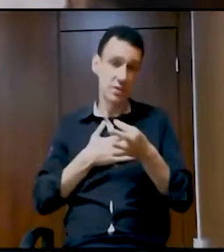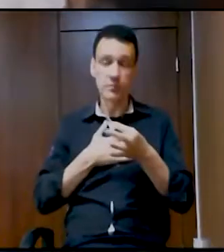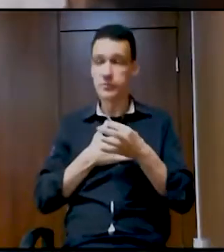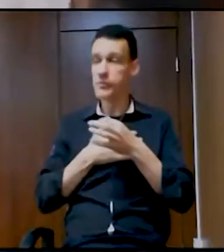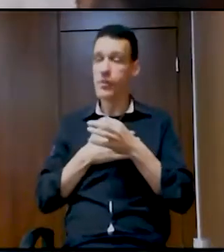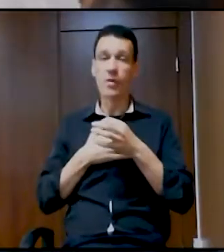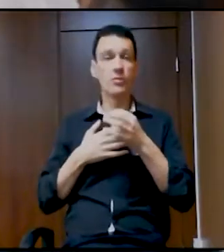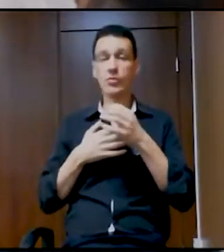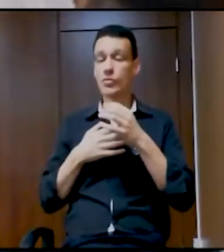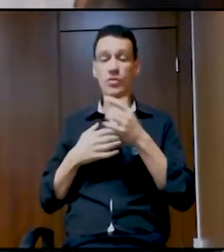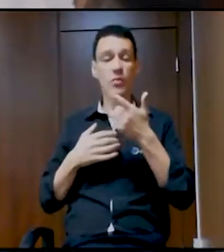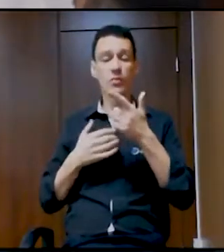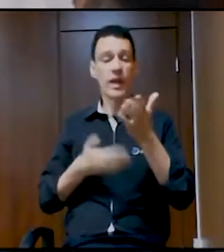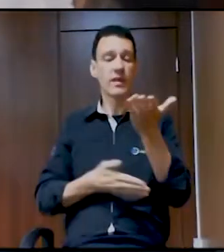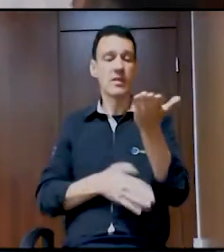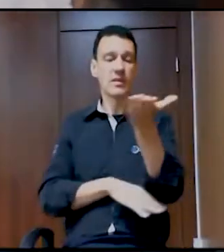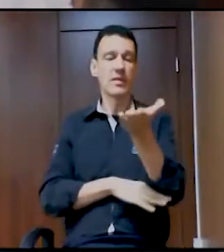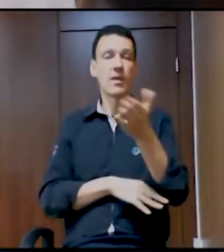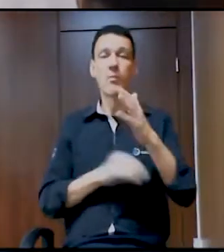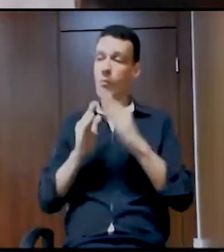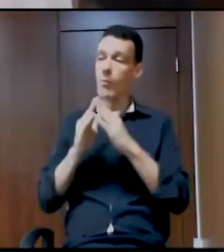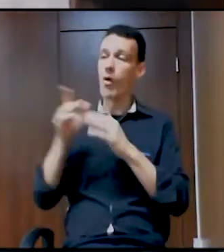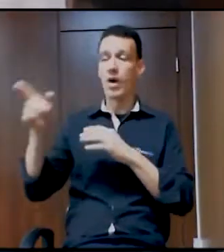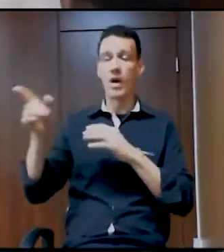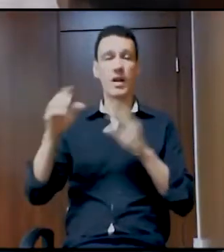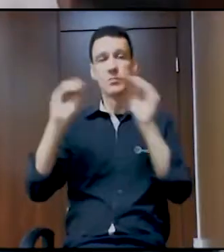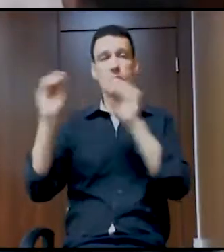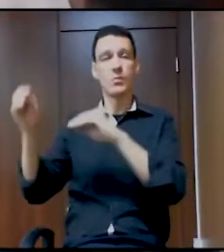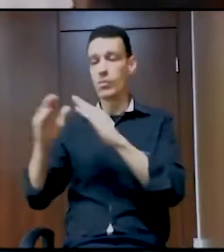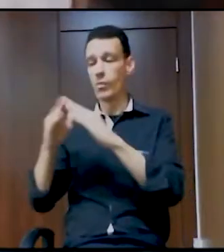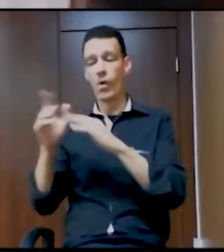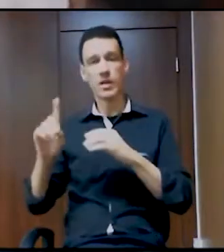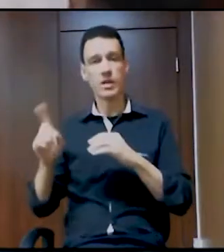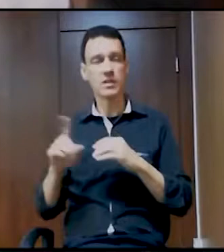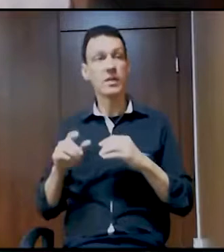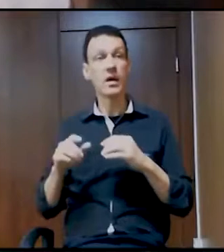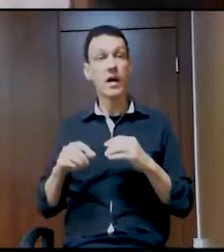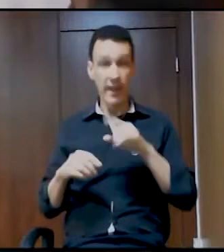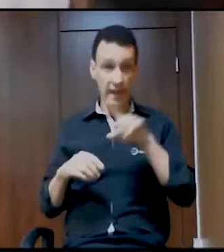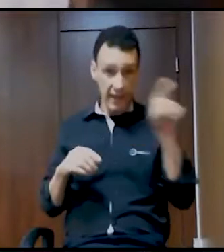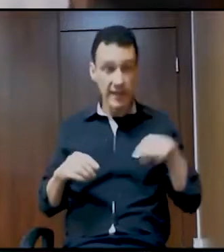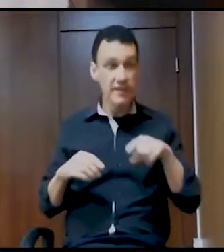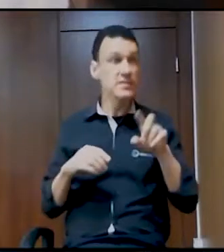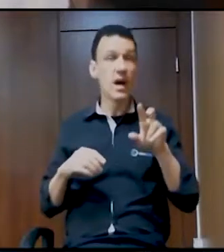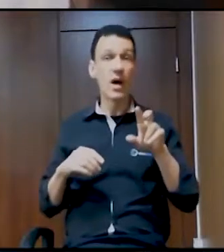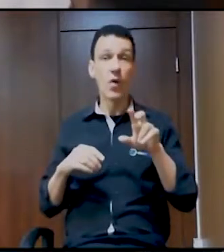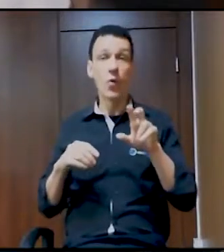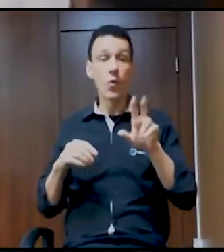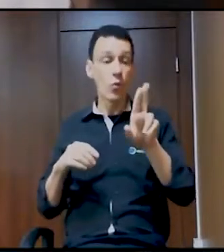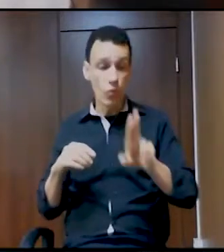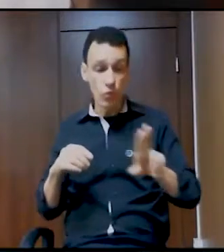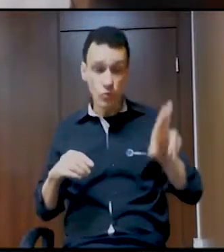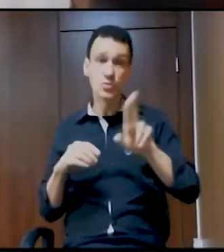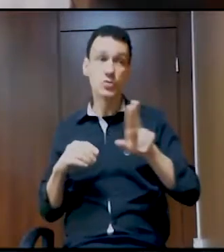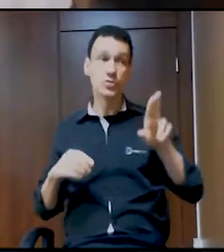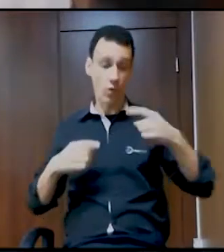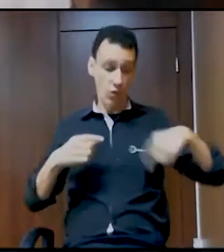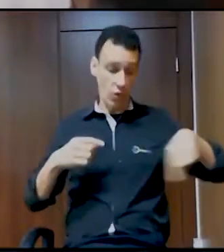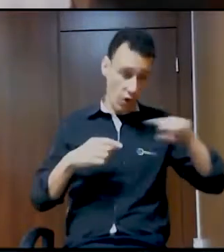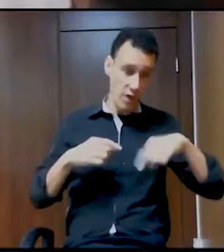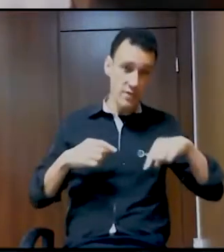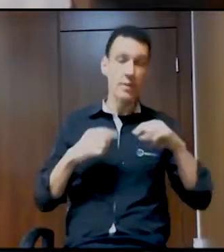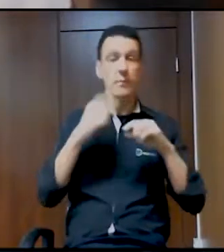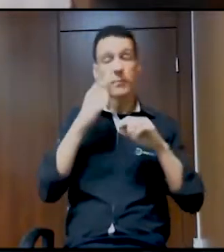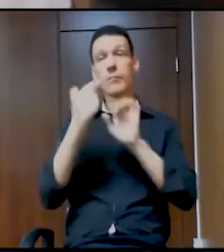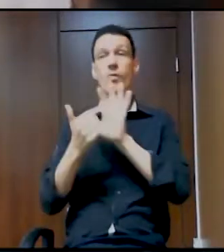morador de rua morando lá, né? Nós fomos usados para dizer que estava construindo um prédio para morador de rua, vitrine